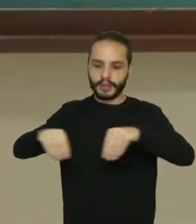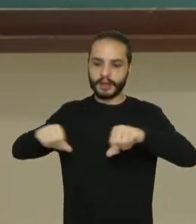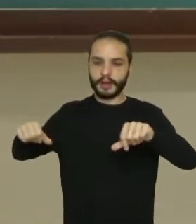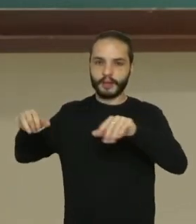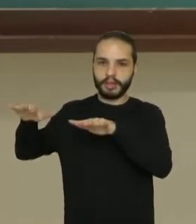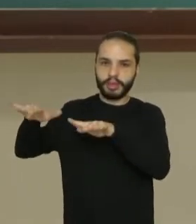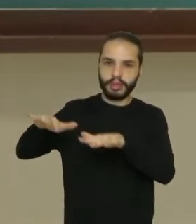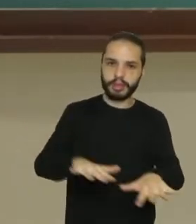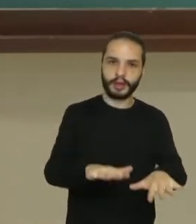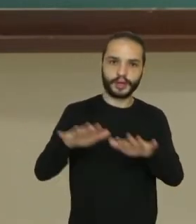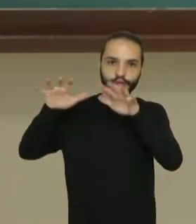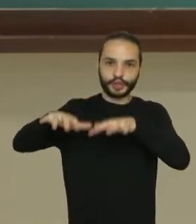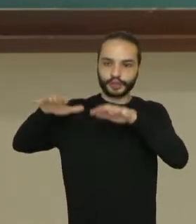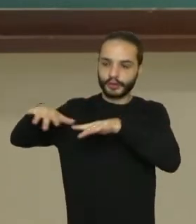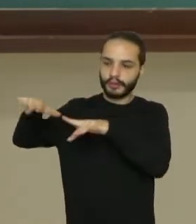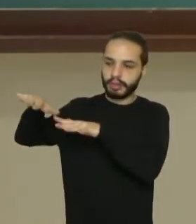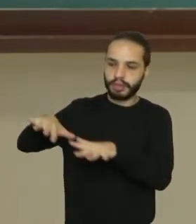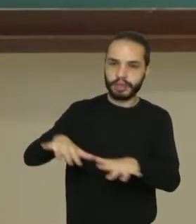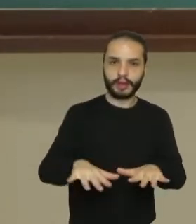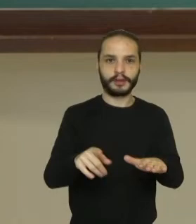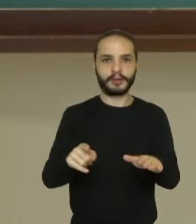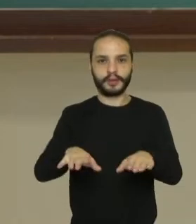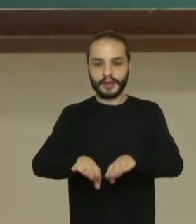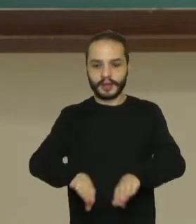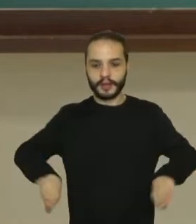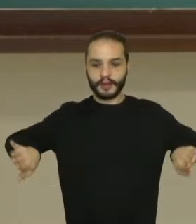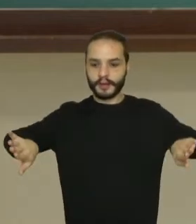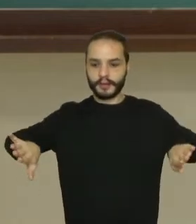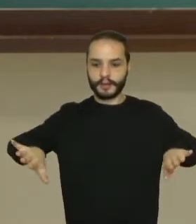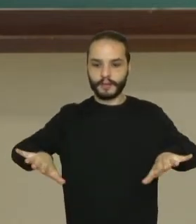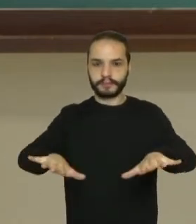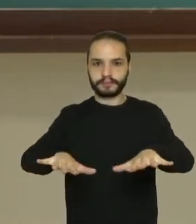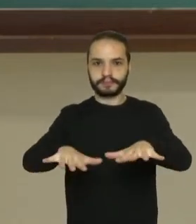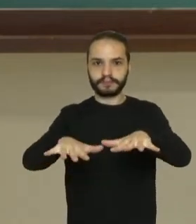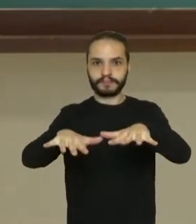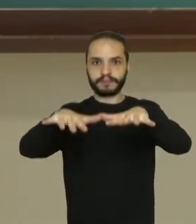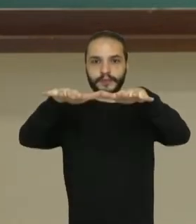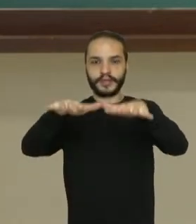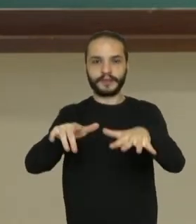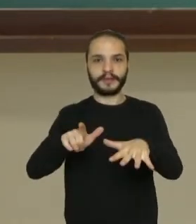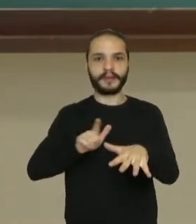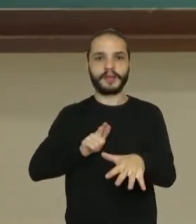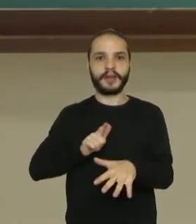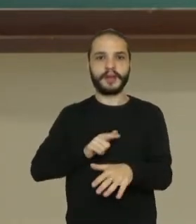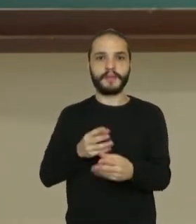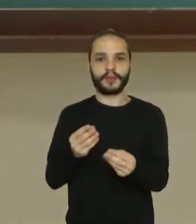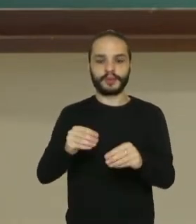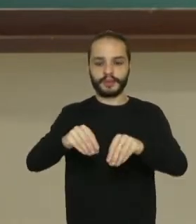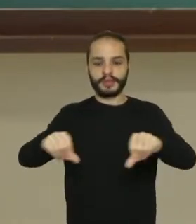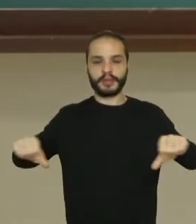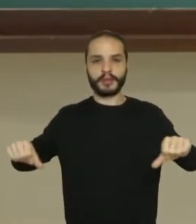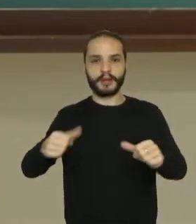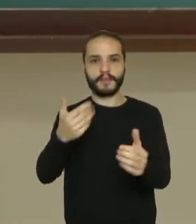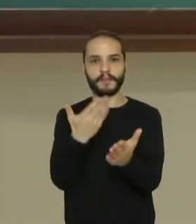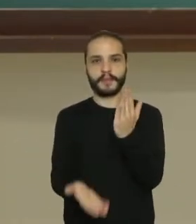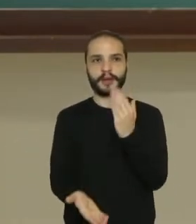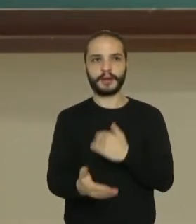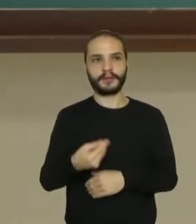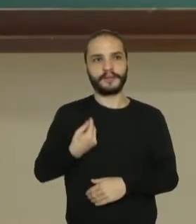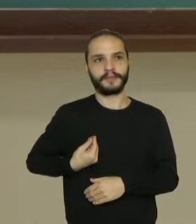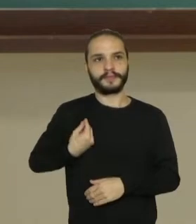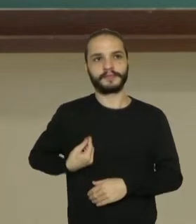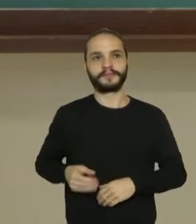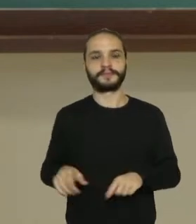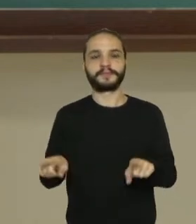vai deixando o rio mais raso e vai assoreando o rio, vai retirando lugar de morada de muitos animais, por exemplo. E o acúmulo de